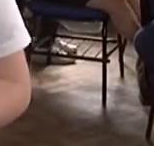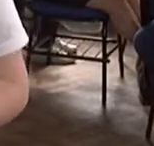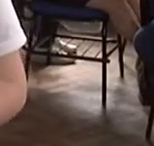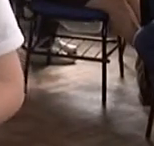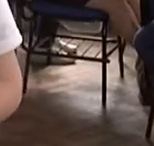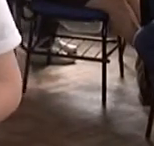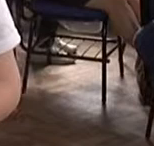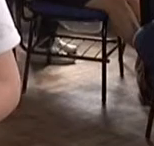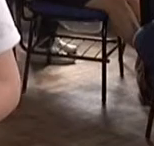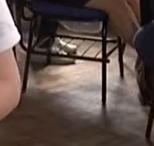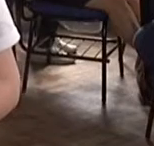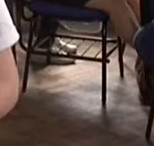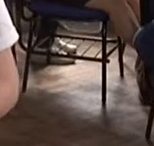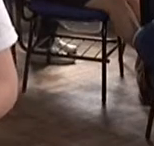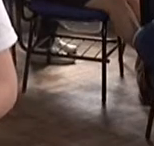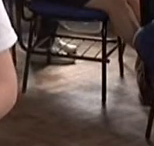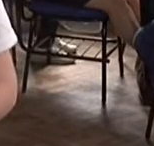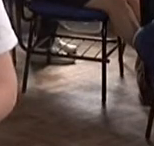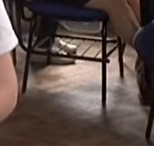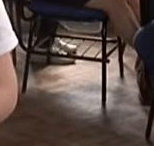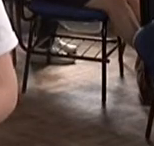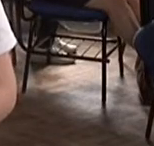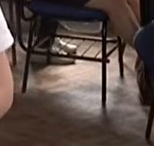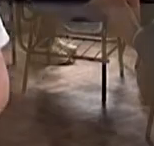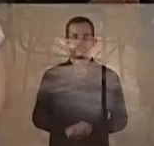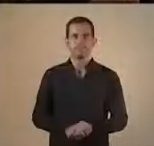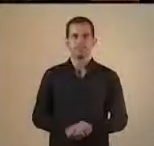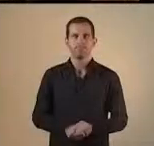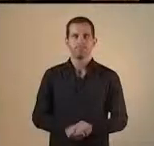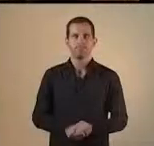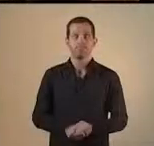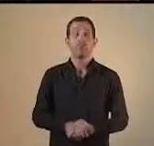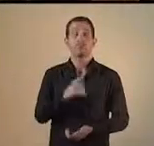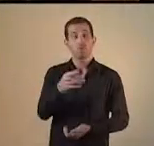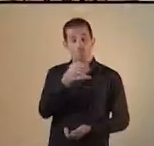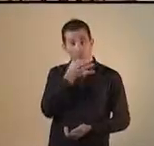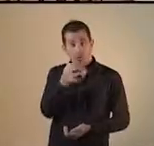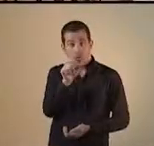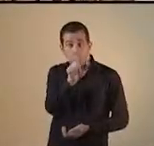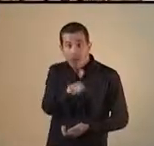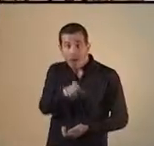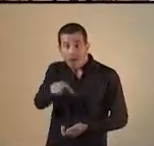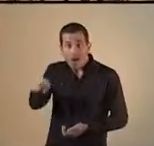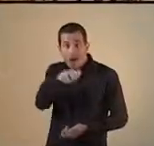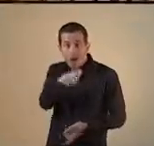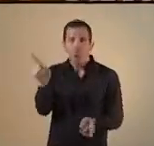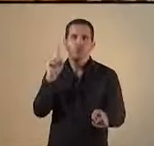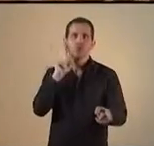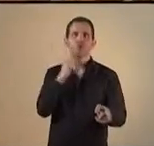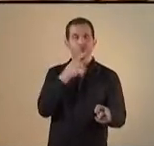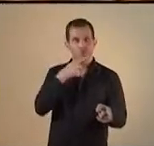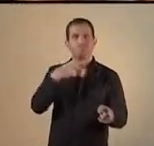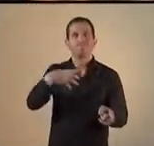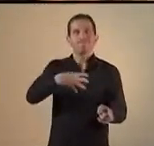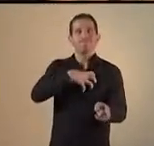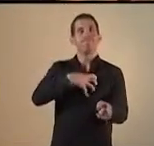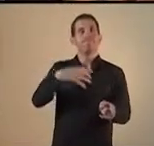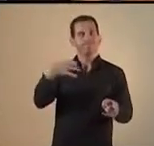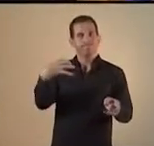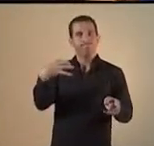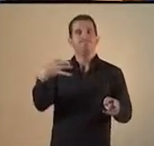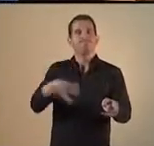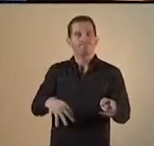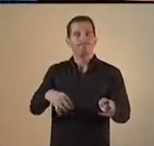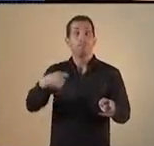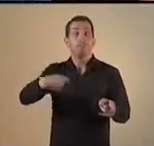uma comunicação minha e com as demais pessoas ouvintes. Opinião de quem sente na prática a necessidade